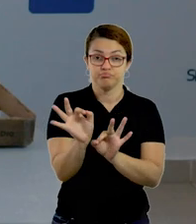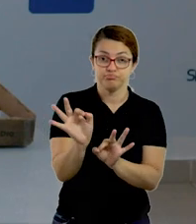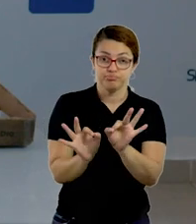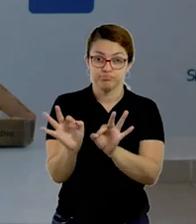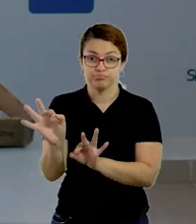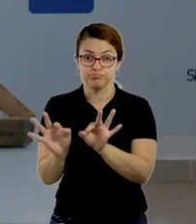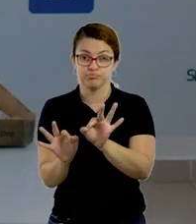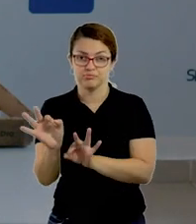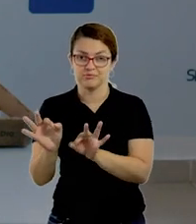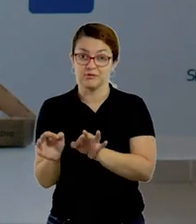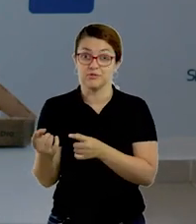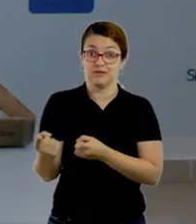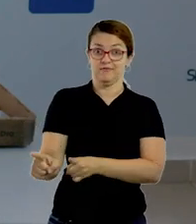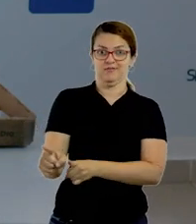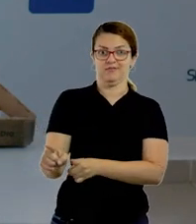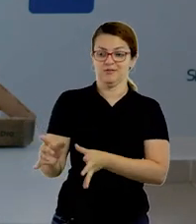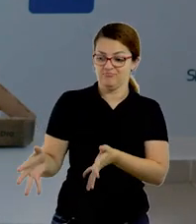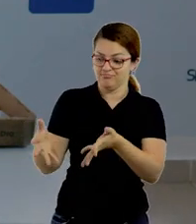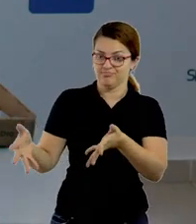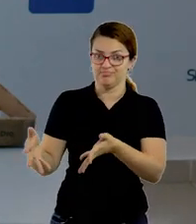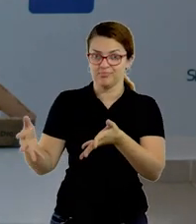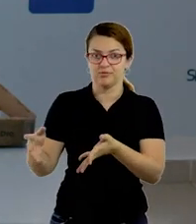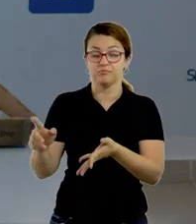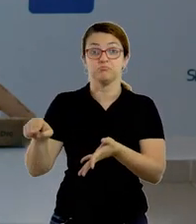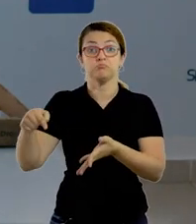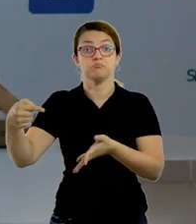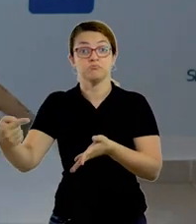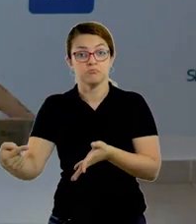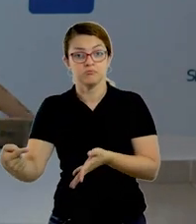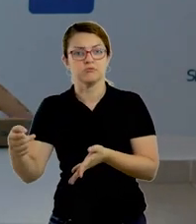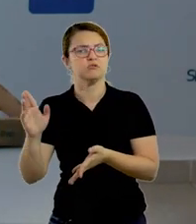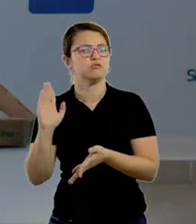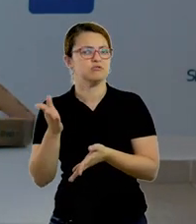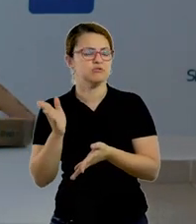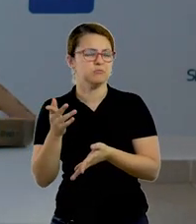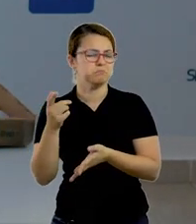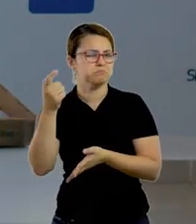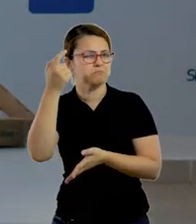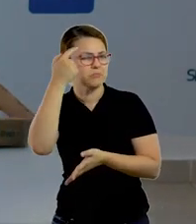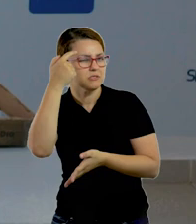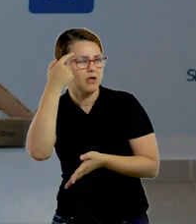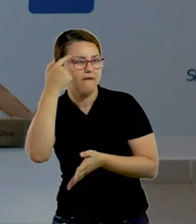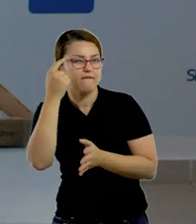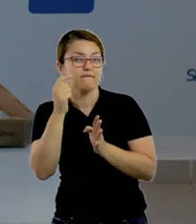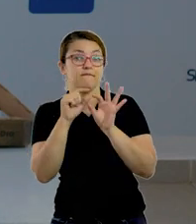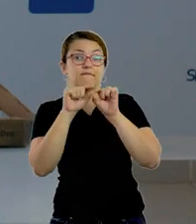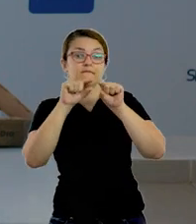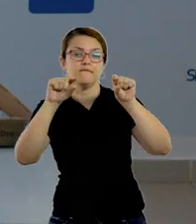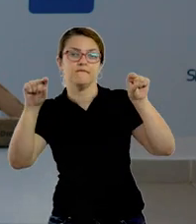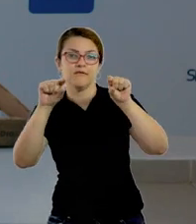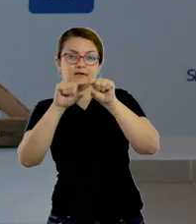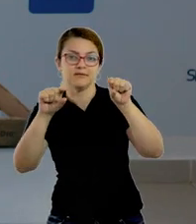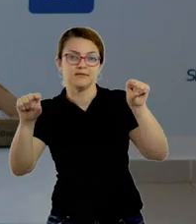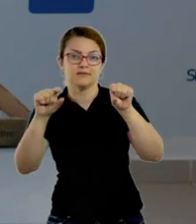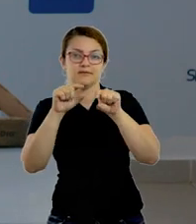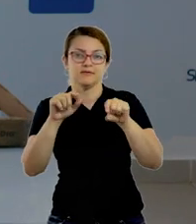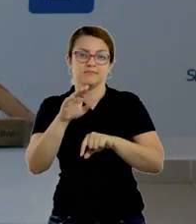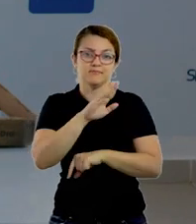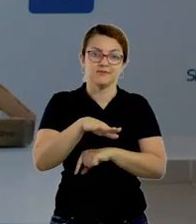E assim você vai criando um desafio para a criança. Depois que já tiver fácil, você pode começar com frases.